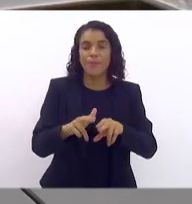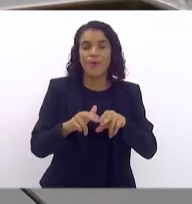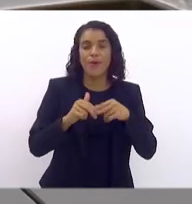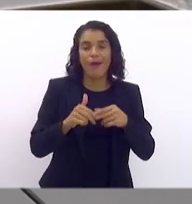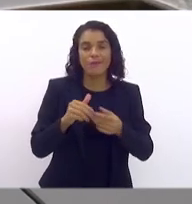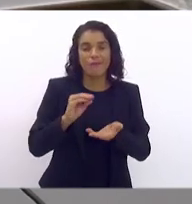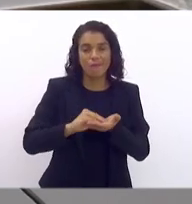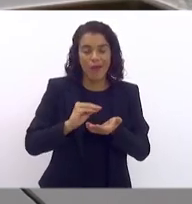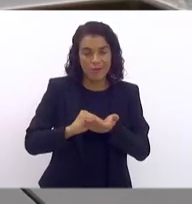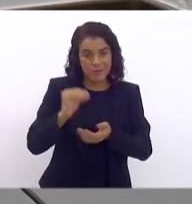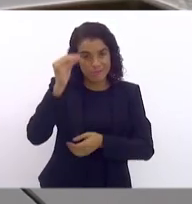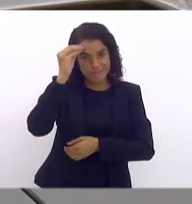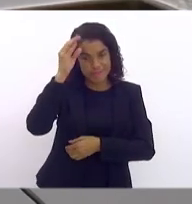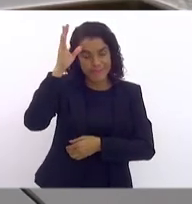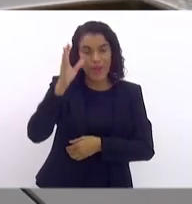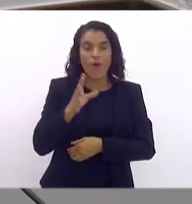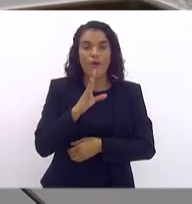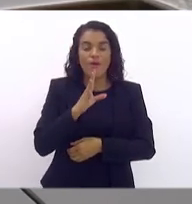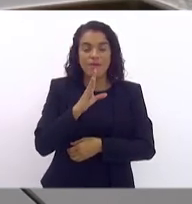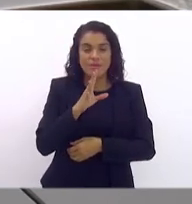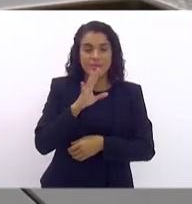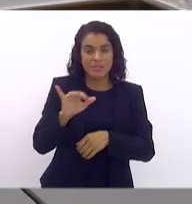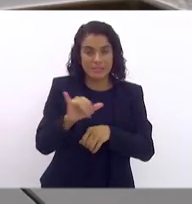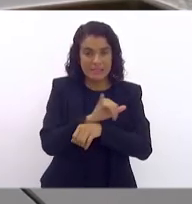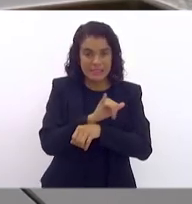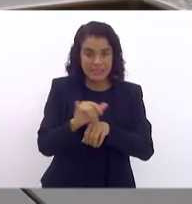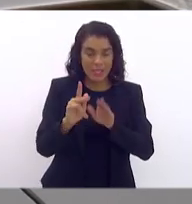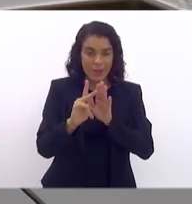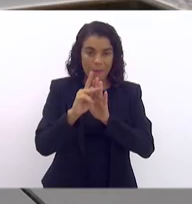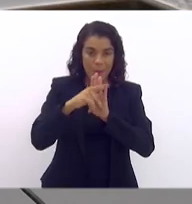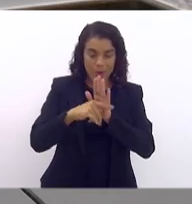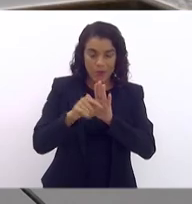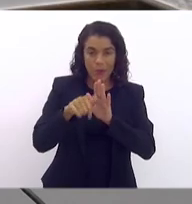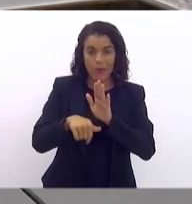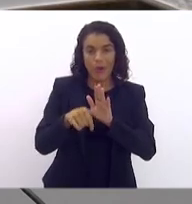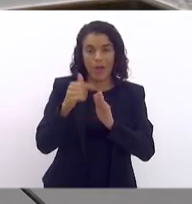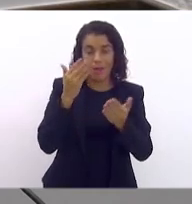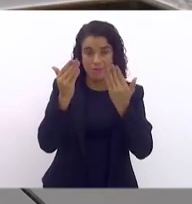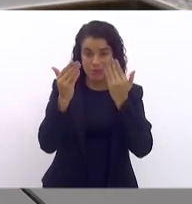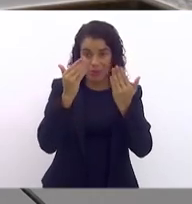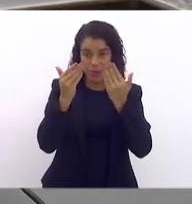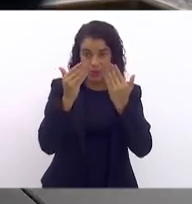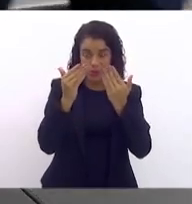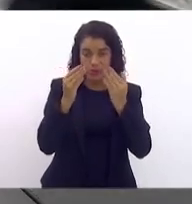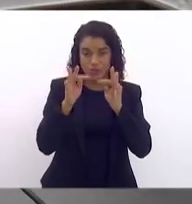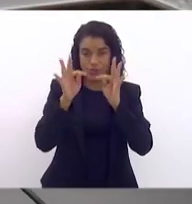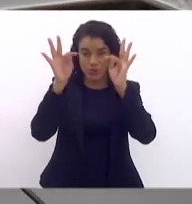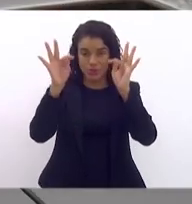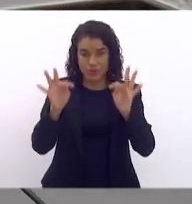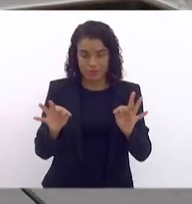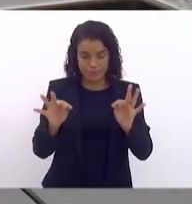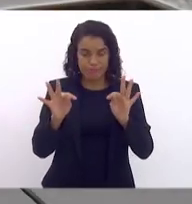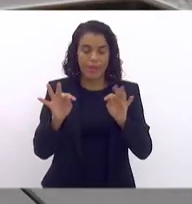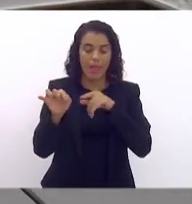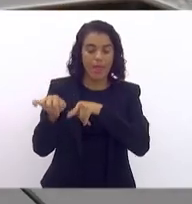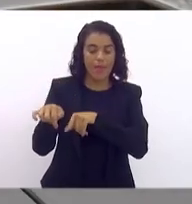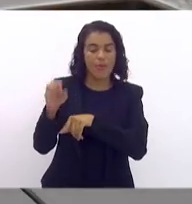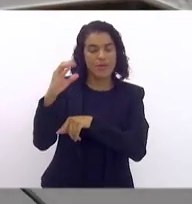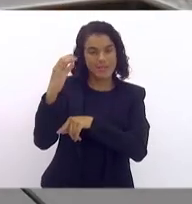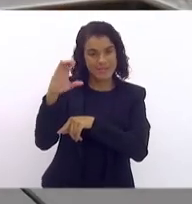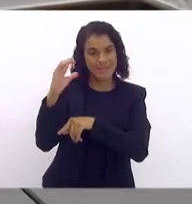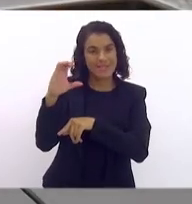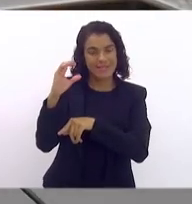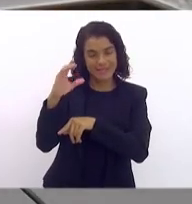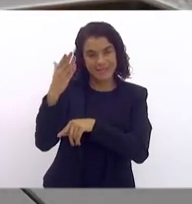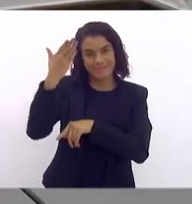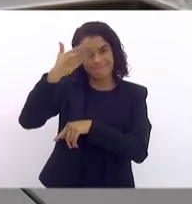né de técnicas e protocolos eficientes a psicologia do testemunho enquanto ciência que Embasa essa